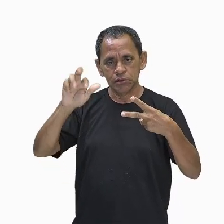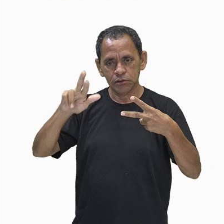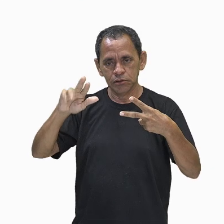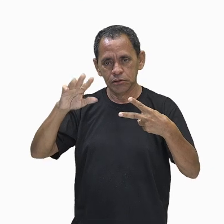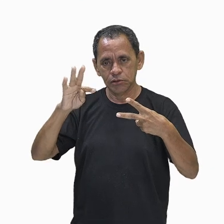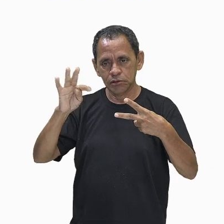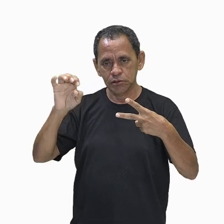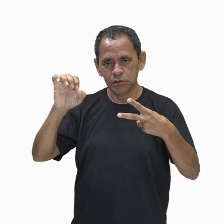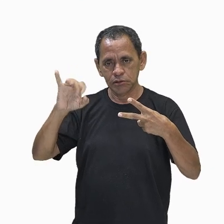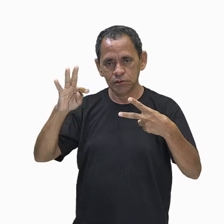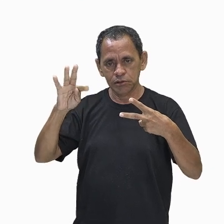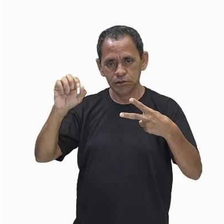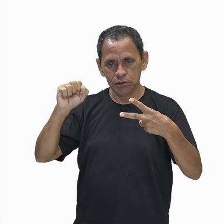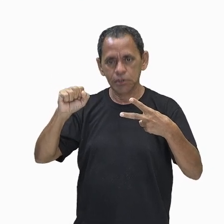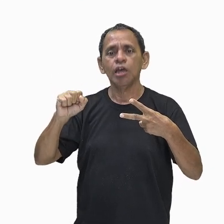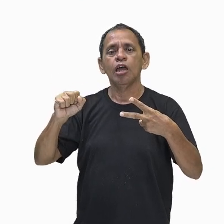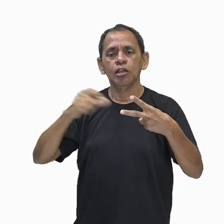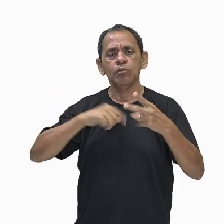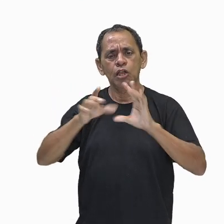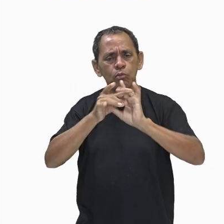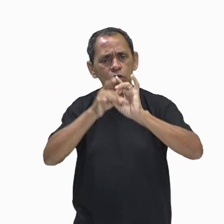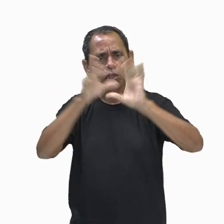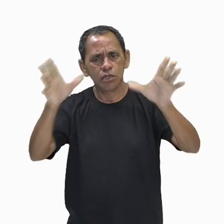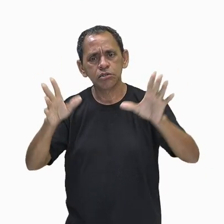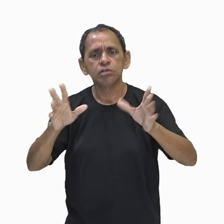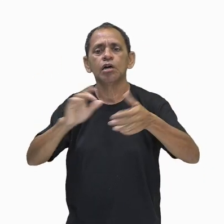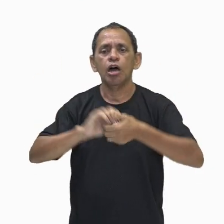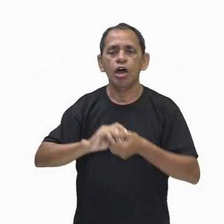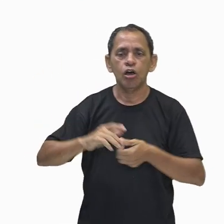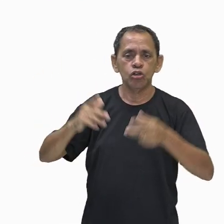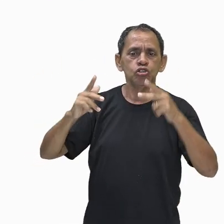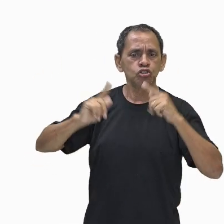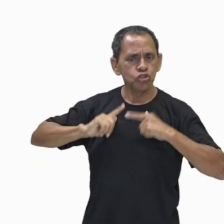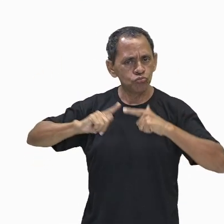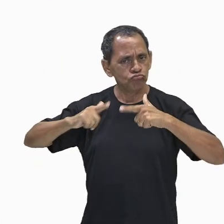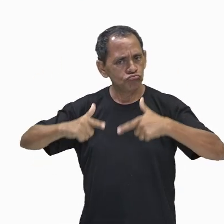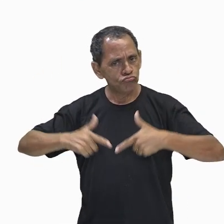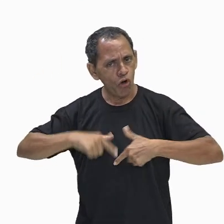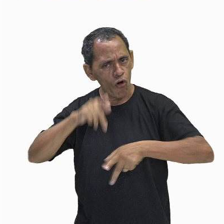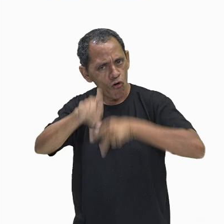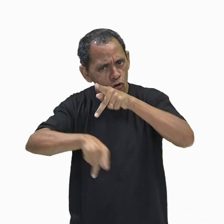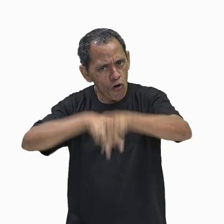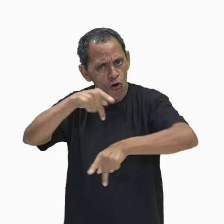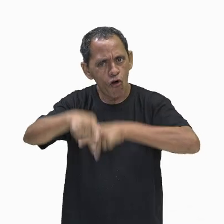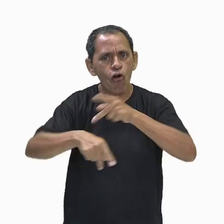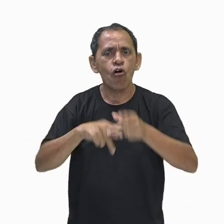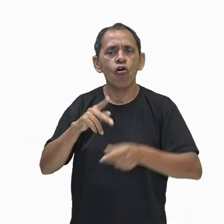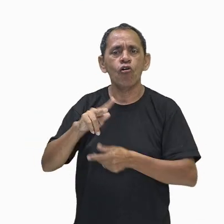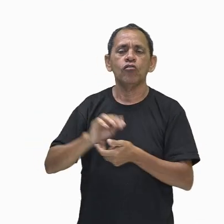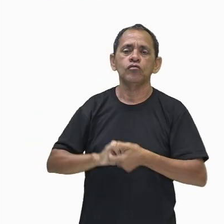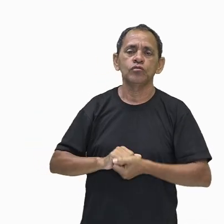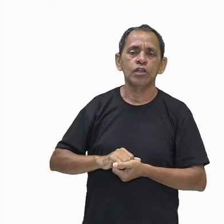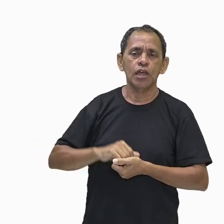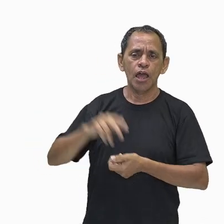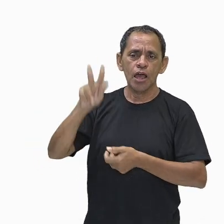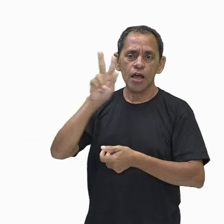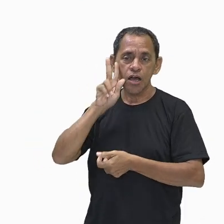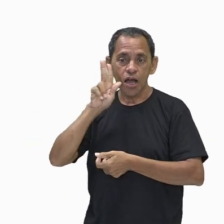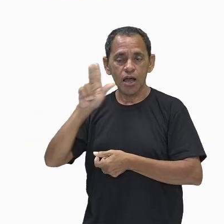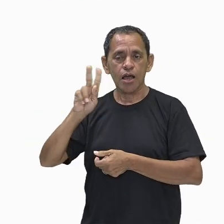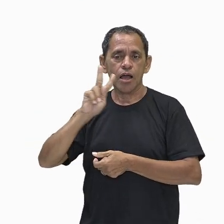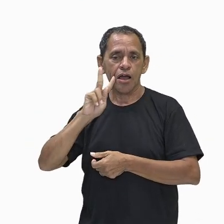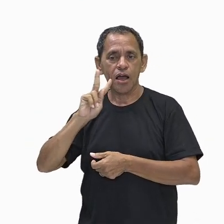né, da libertação, então, aí dos hebreus do Egito, que é o início, então, do Êxodo, tá?